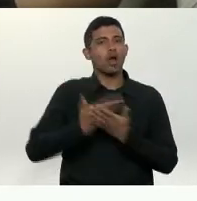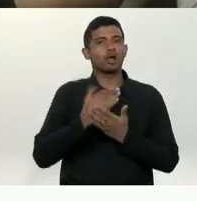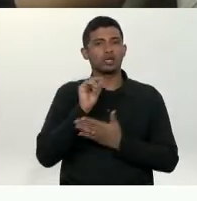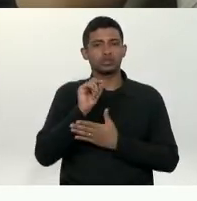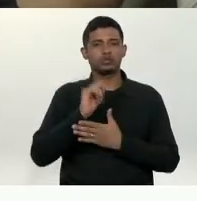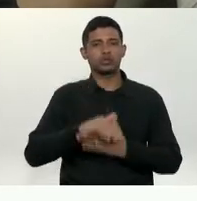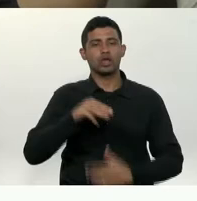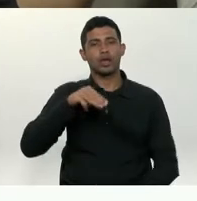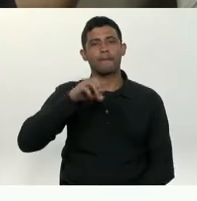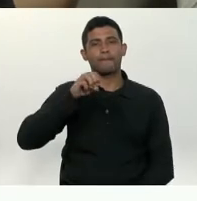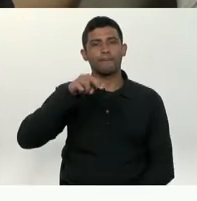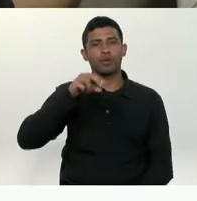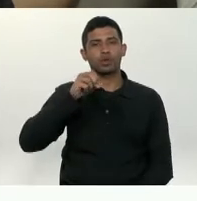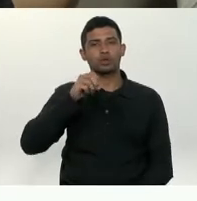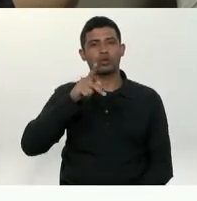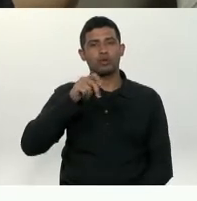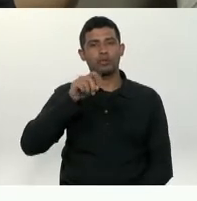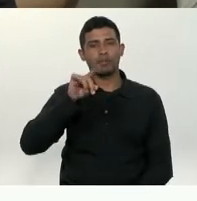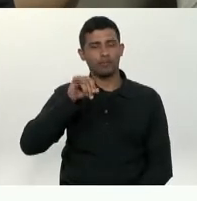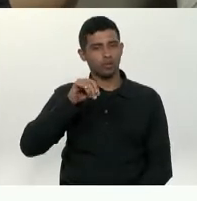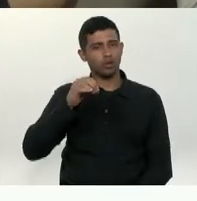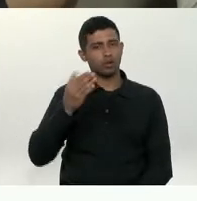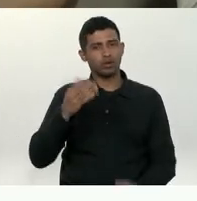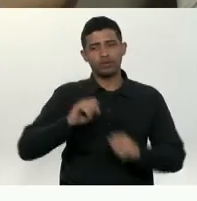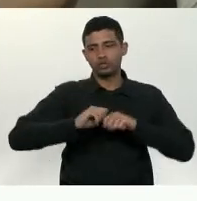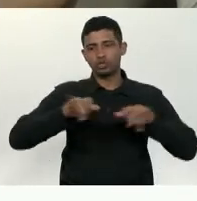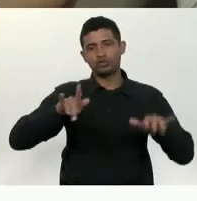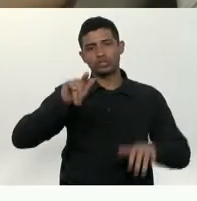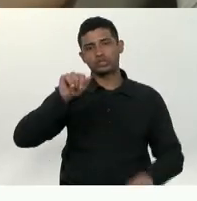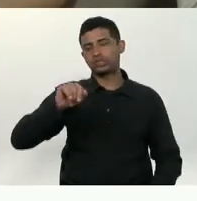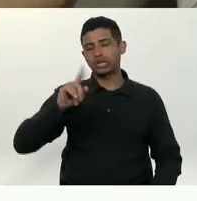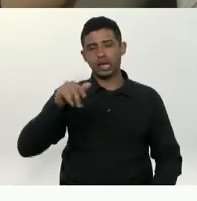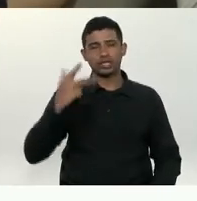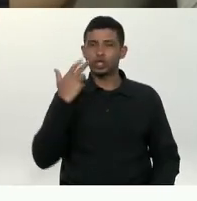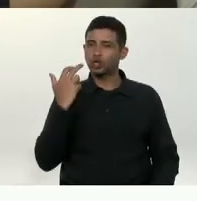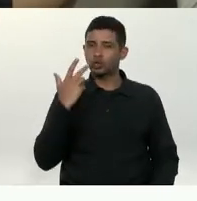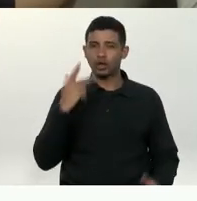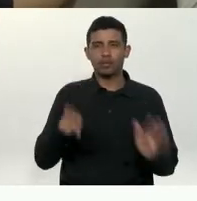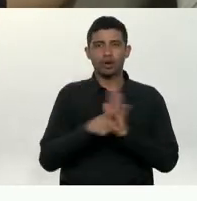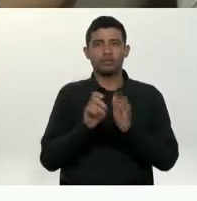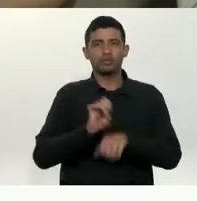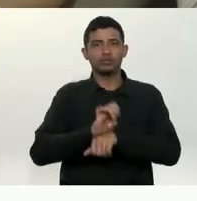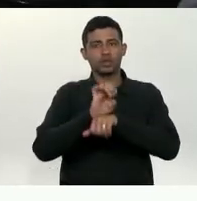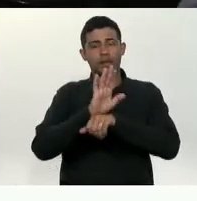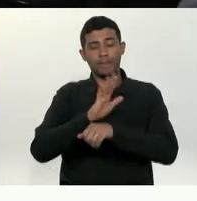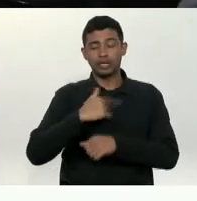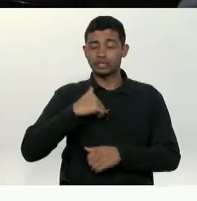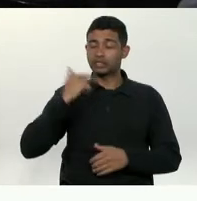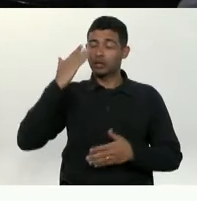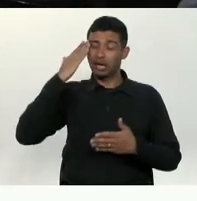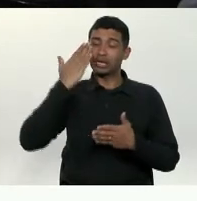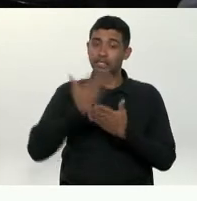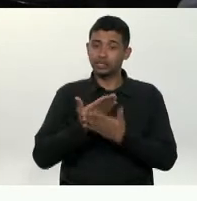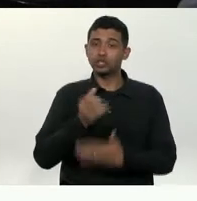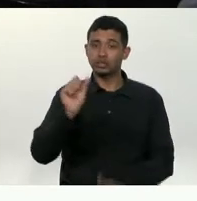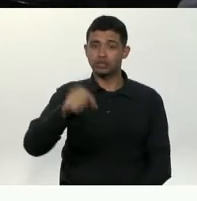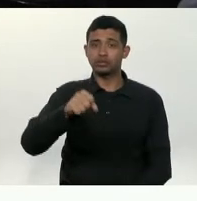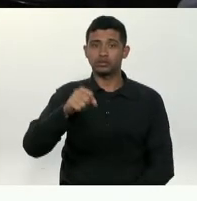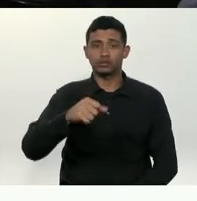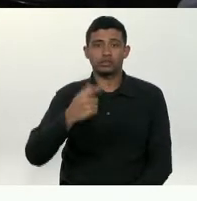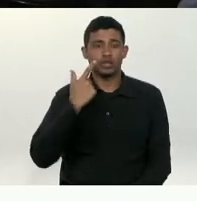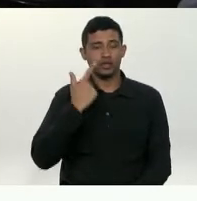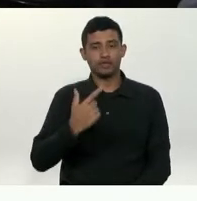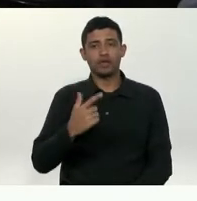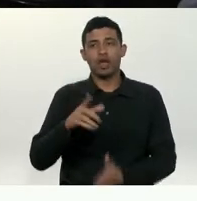monopólio da distribuição de gás é algo natural do Estado. Mas eu acredito, sim, que o modelo